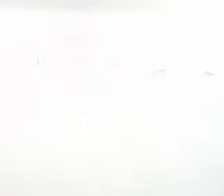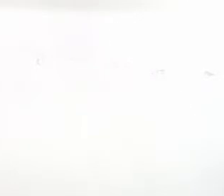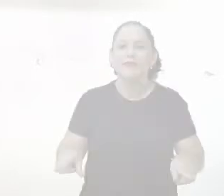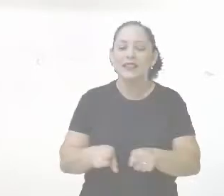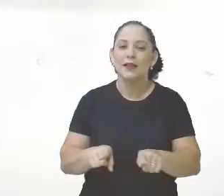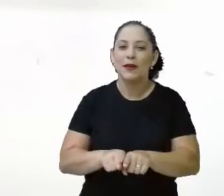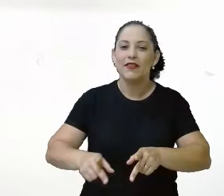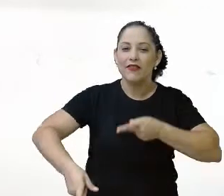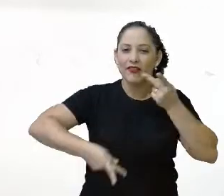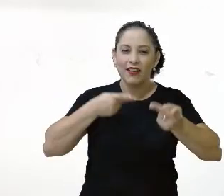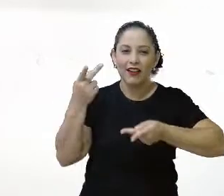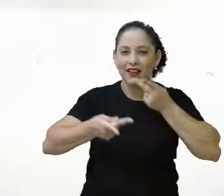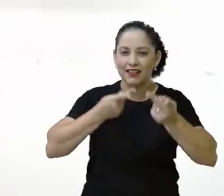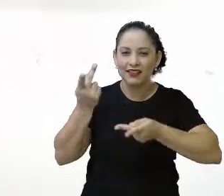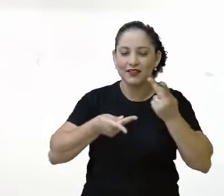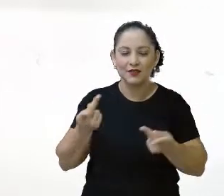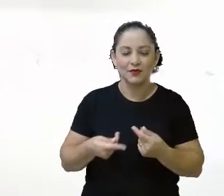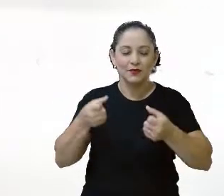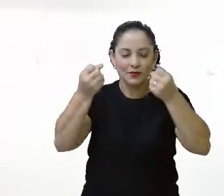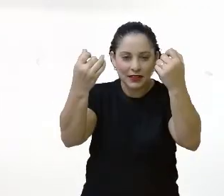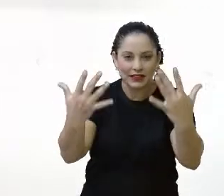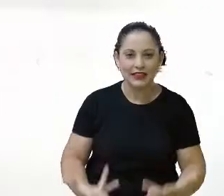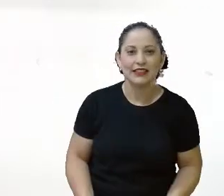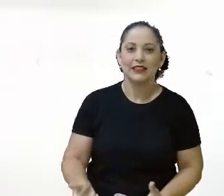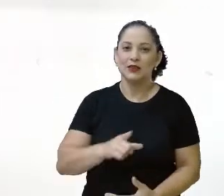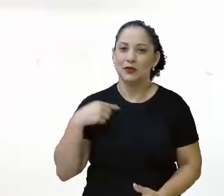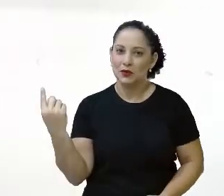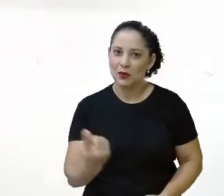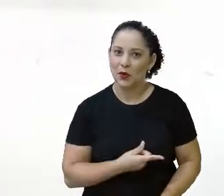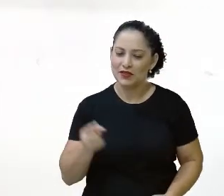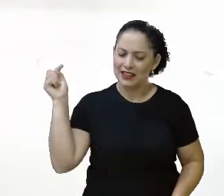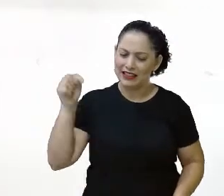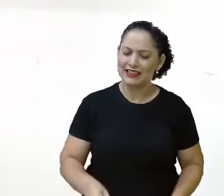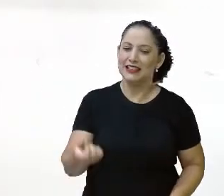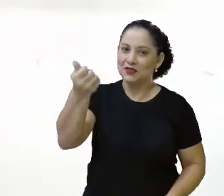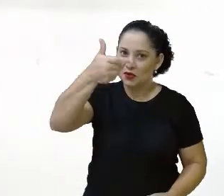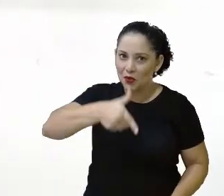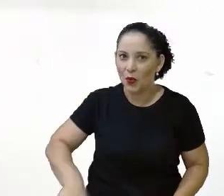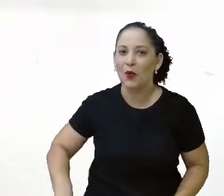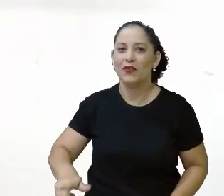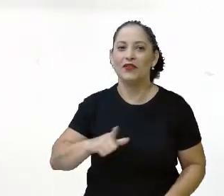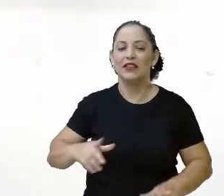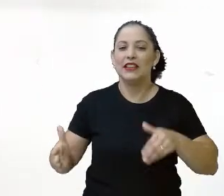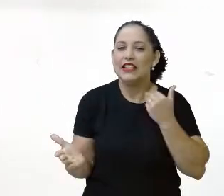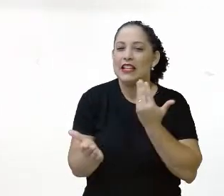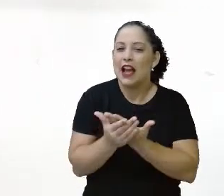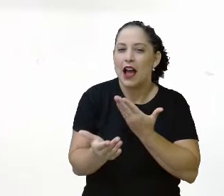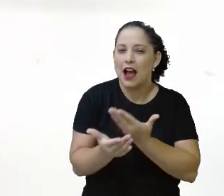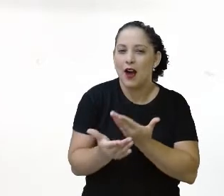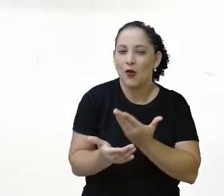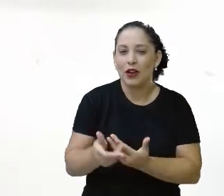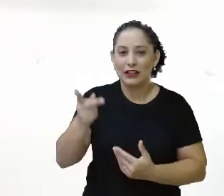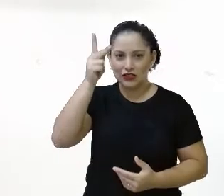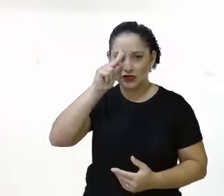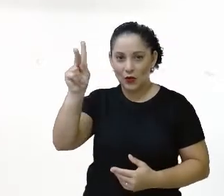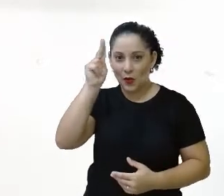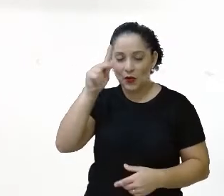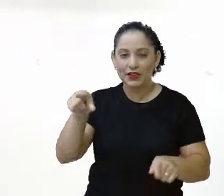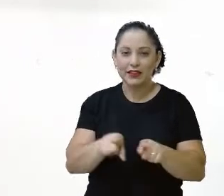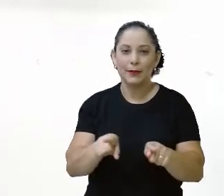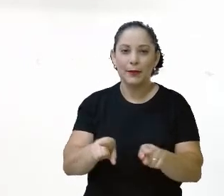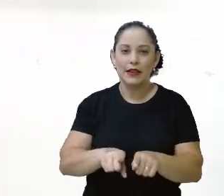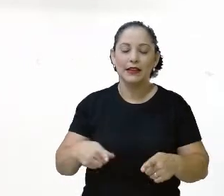Falando para vocês, né, que mais uma vez estamos aqui. Hoje nós teremos aula interdisciplinar, História e Português,